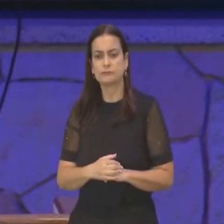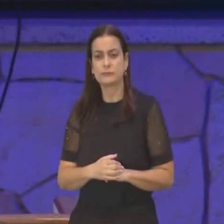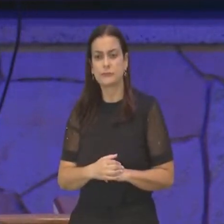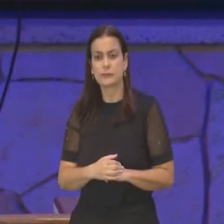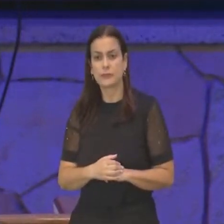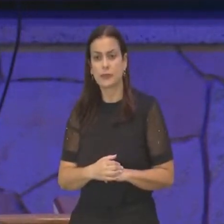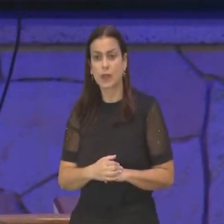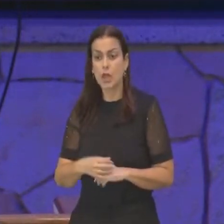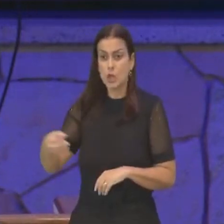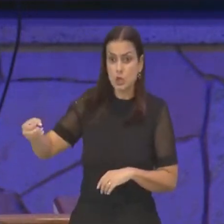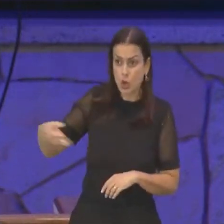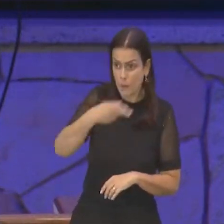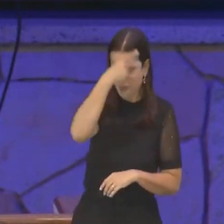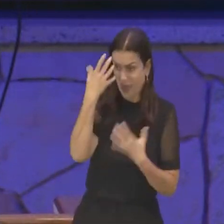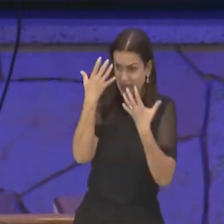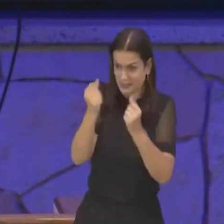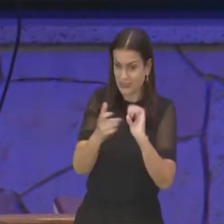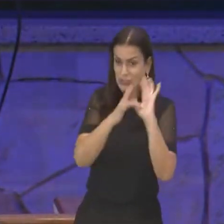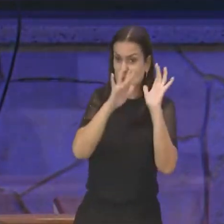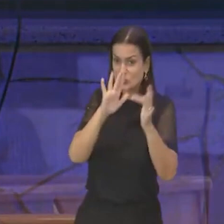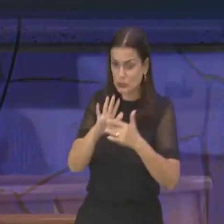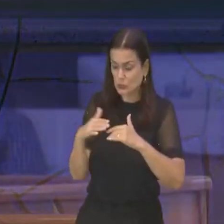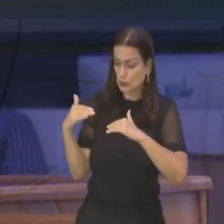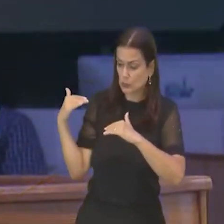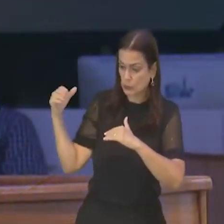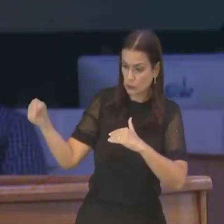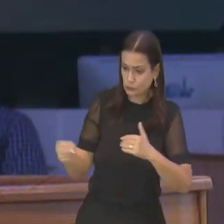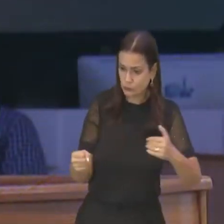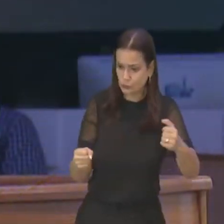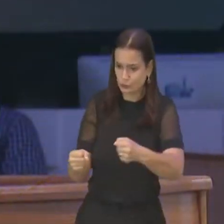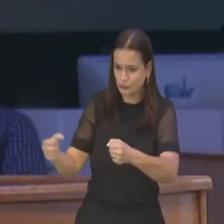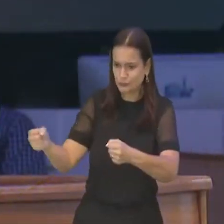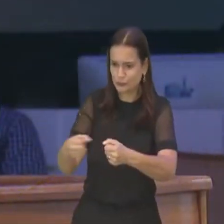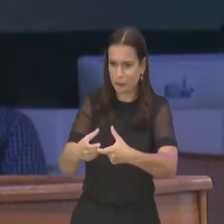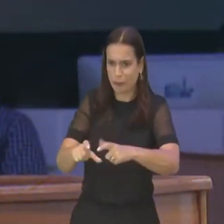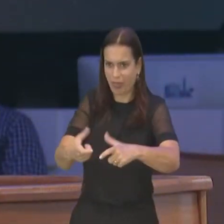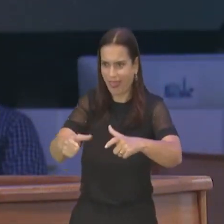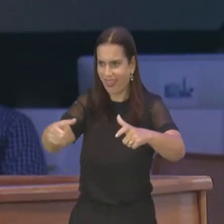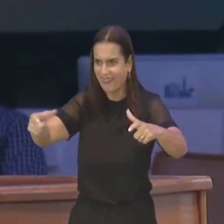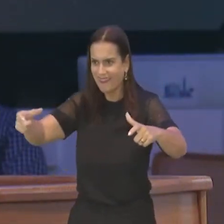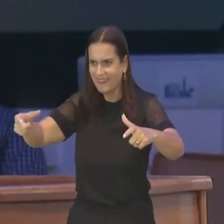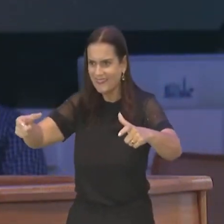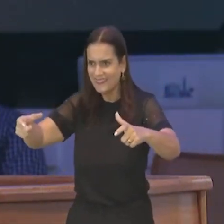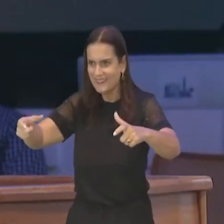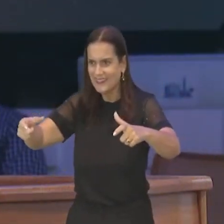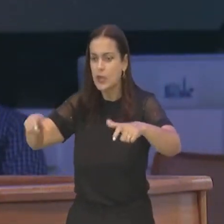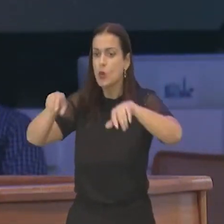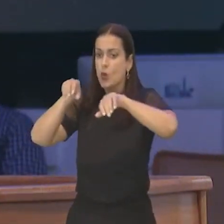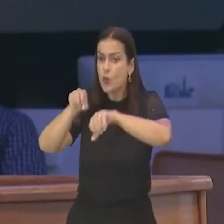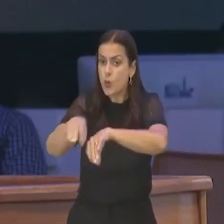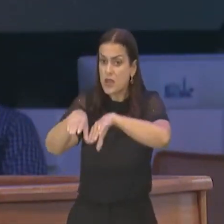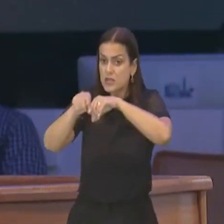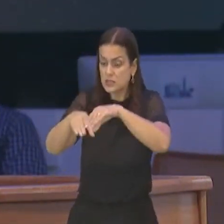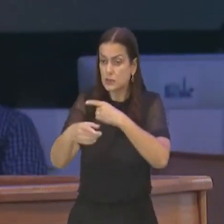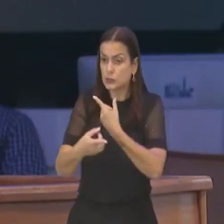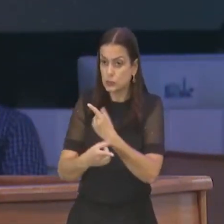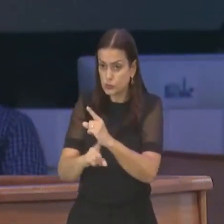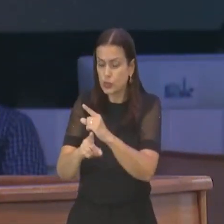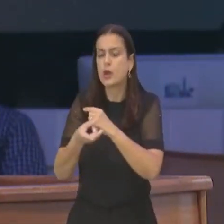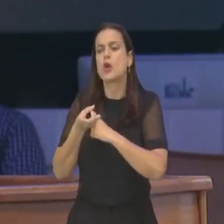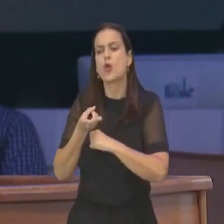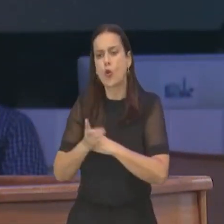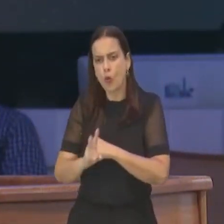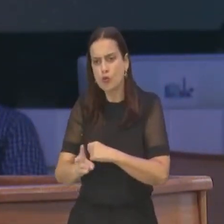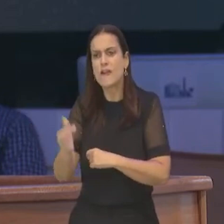Além dos novos convertidos que iam sendo acrescentados, esse ensino dos apóstolos também mantinha